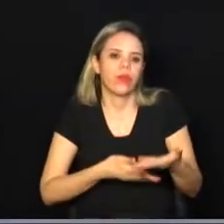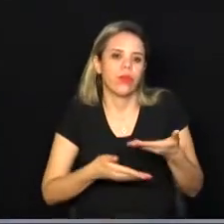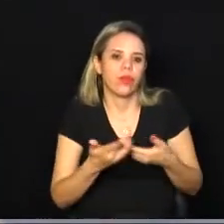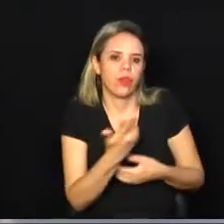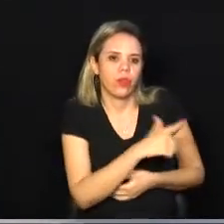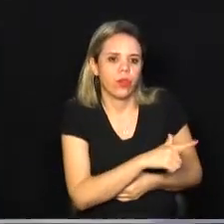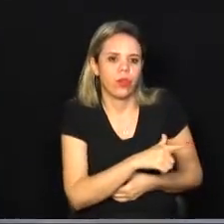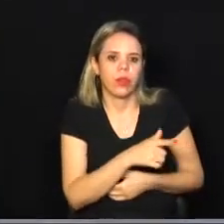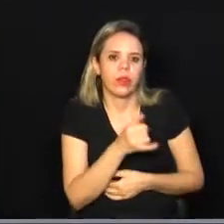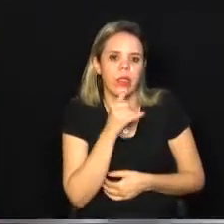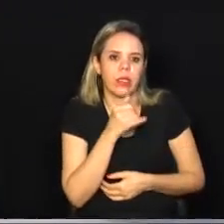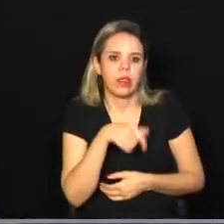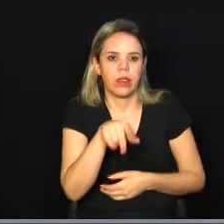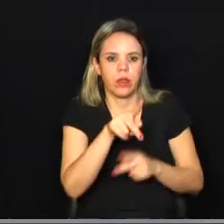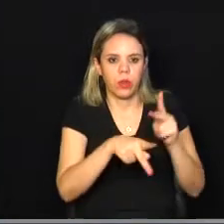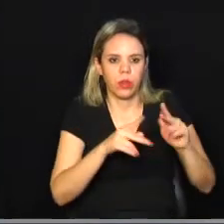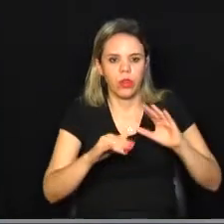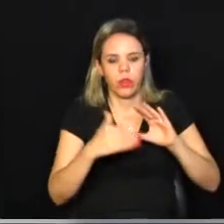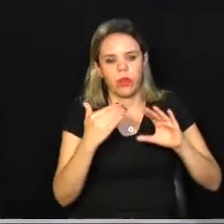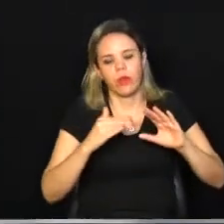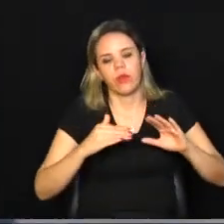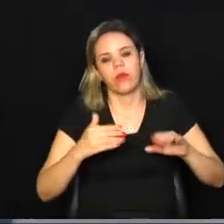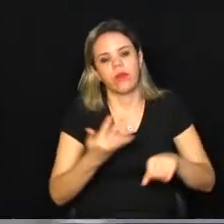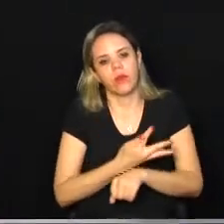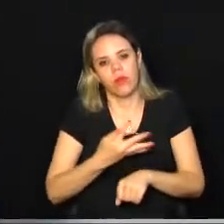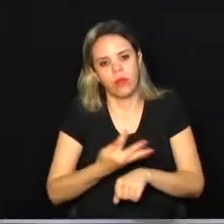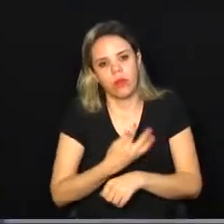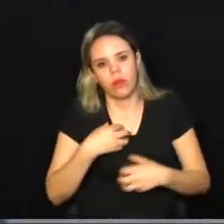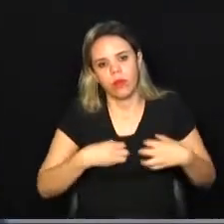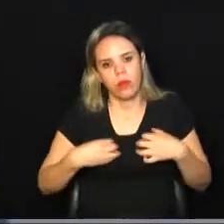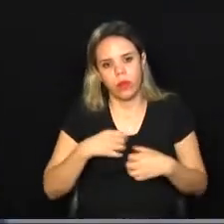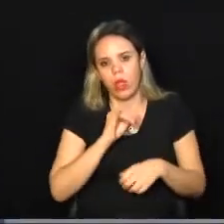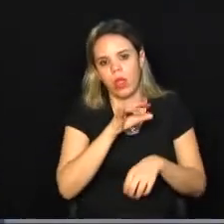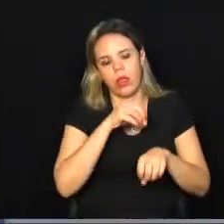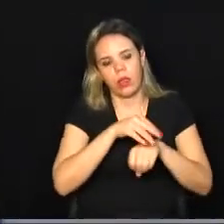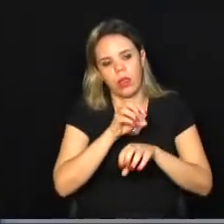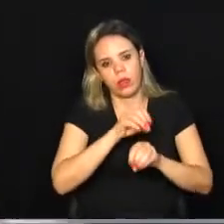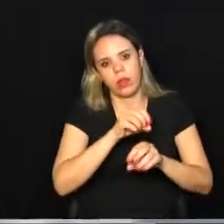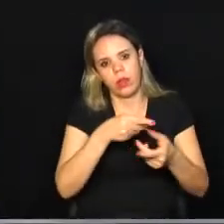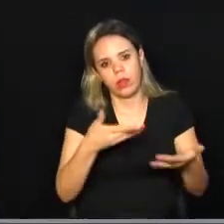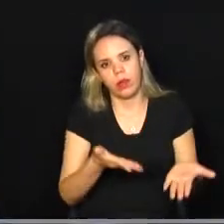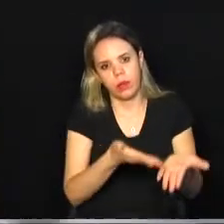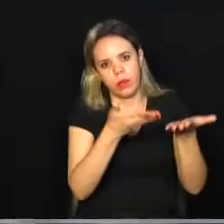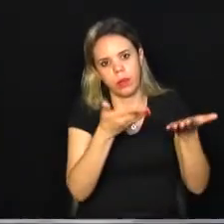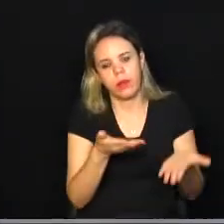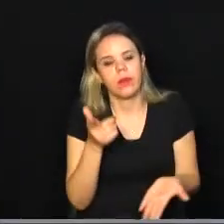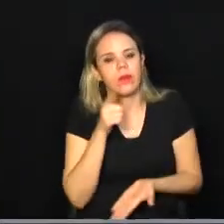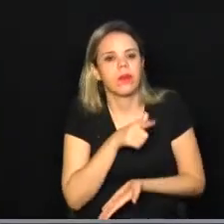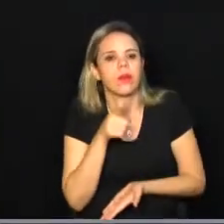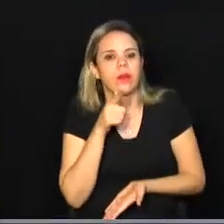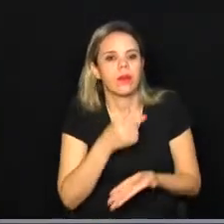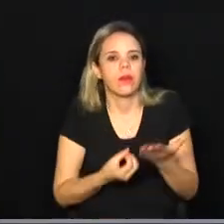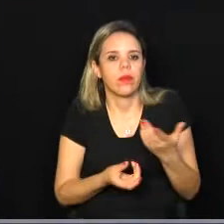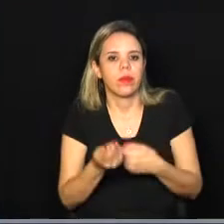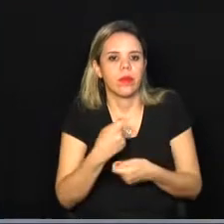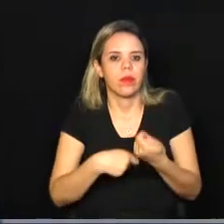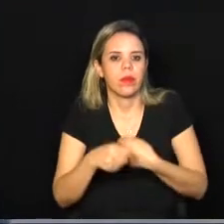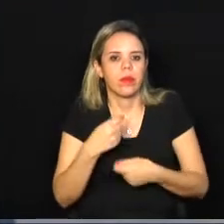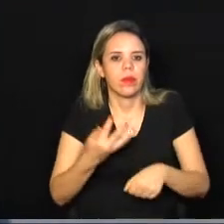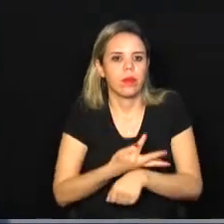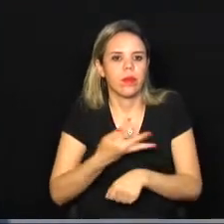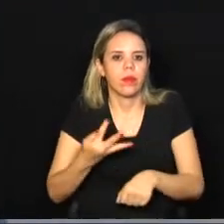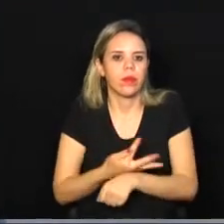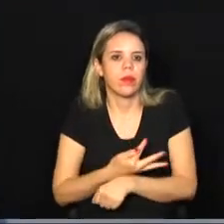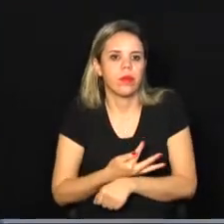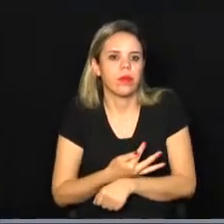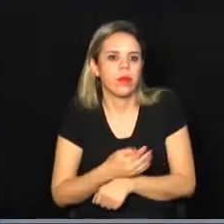na qual eles trazem a dor deles e eu ensino algo para eles conseguirem gerenciar essa dor. Então,